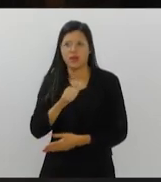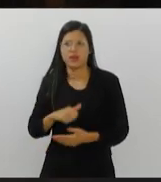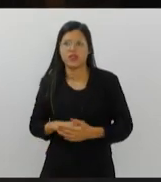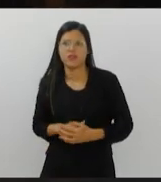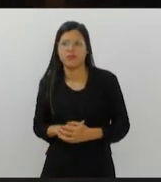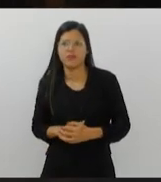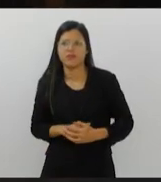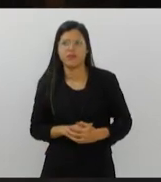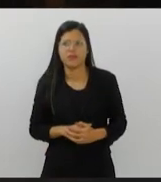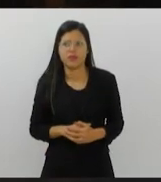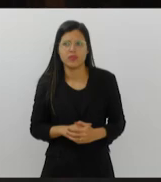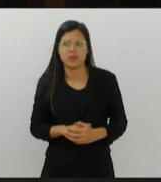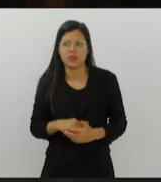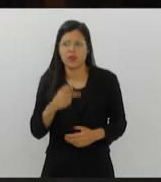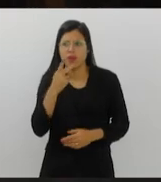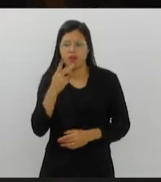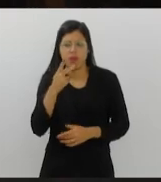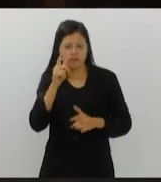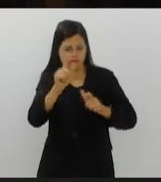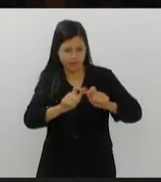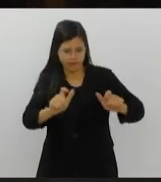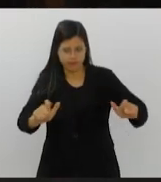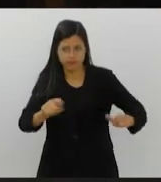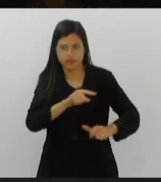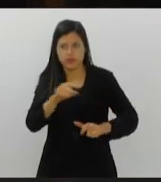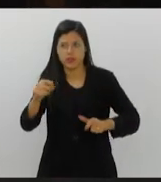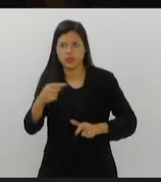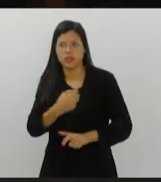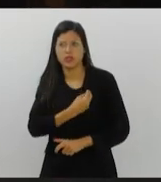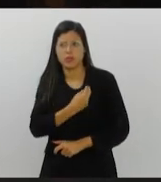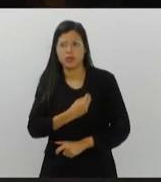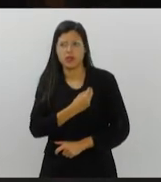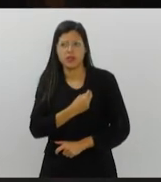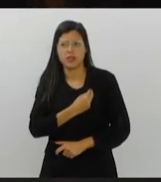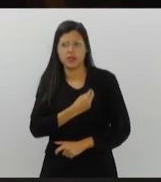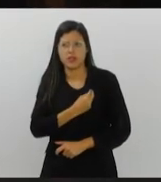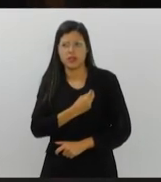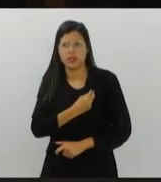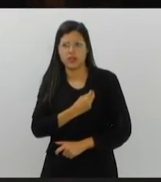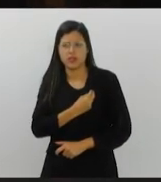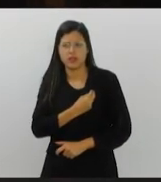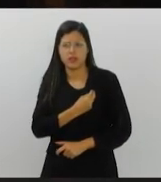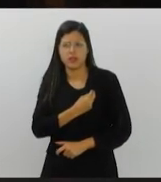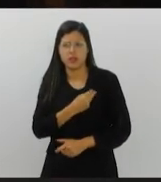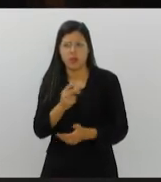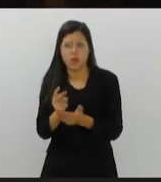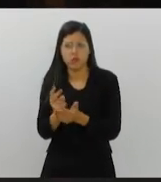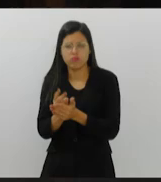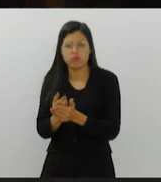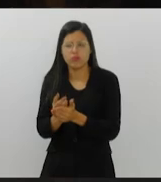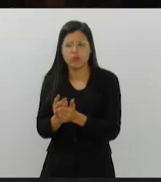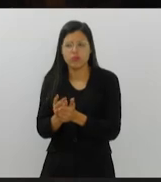senhores, e senhores que estão presentes, não persistam nesse projeto.